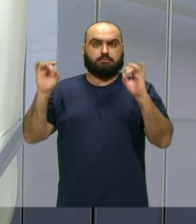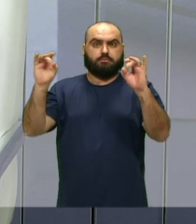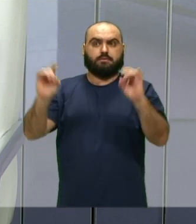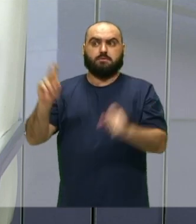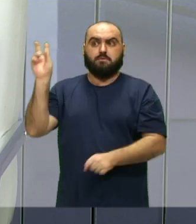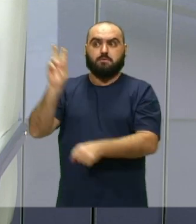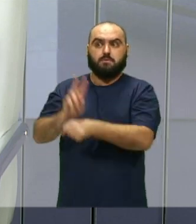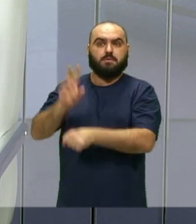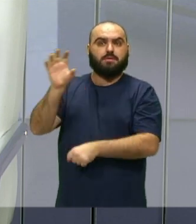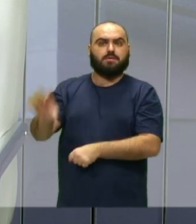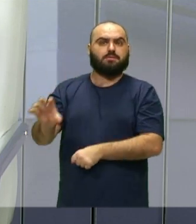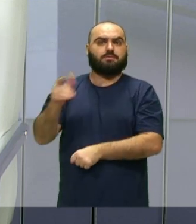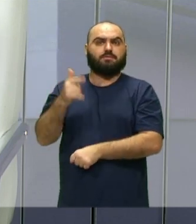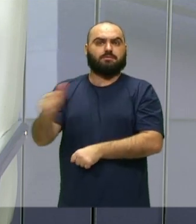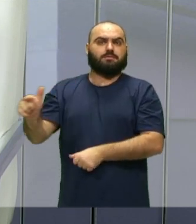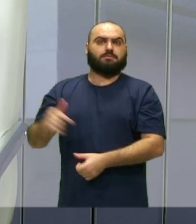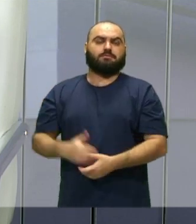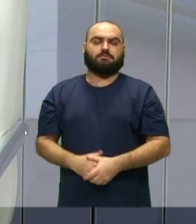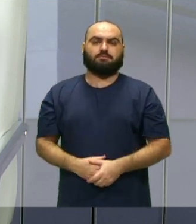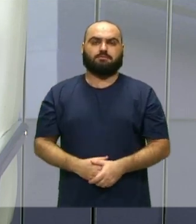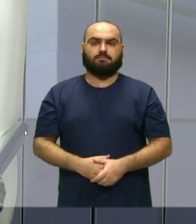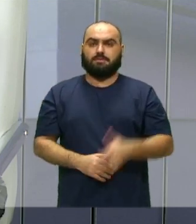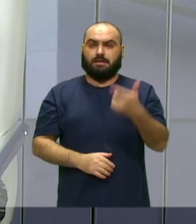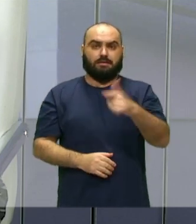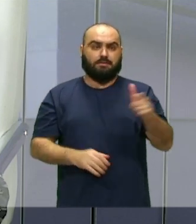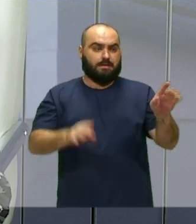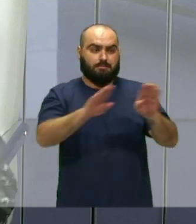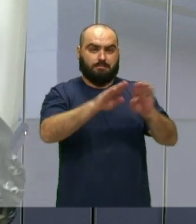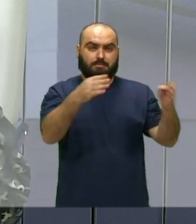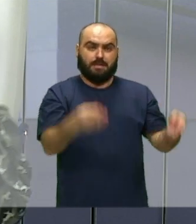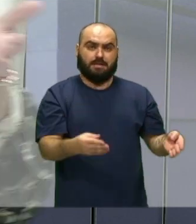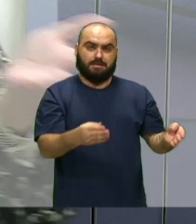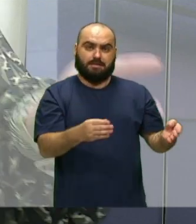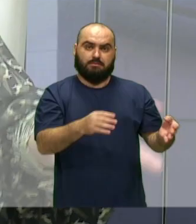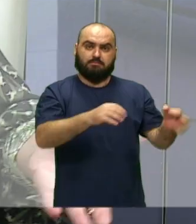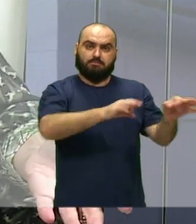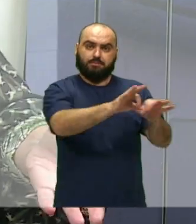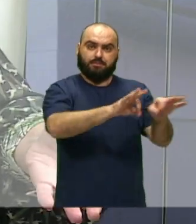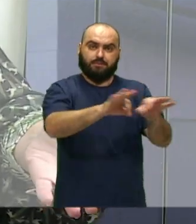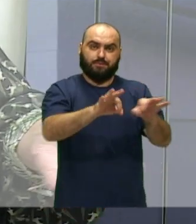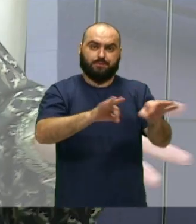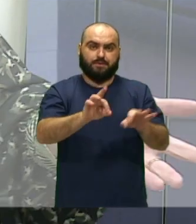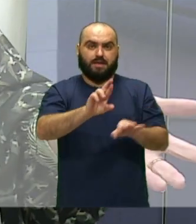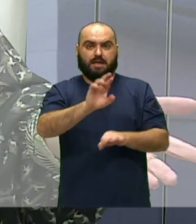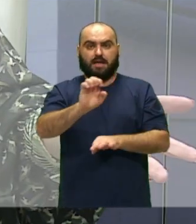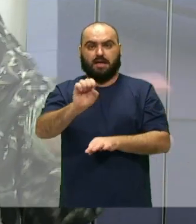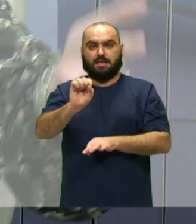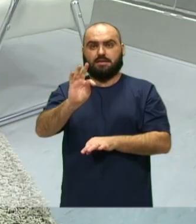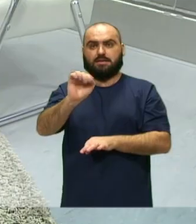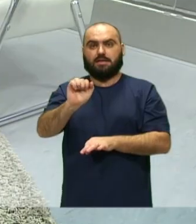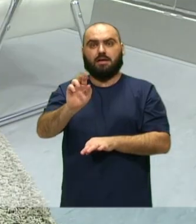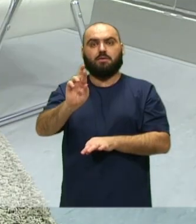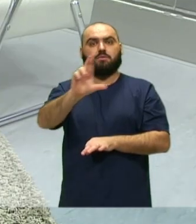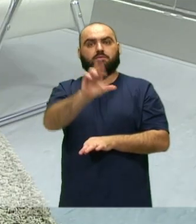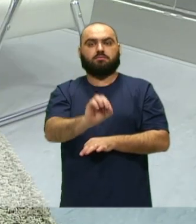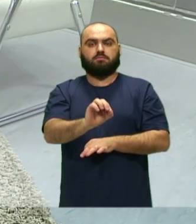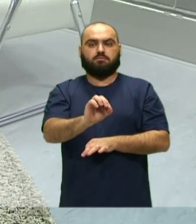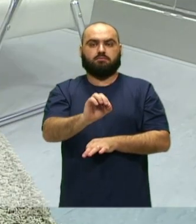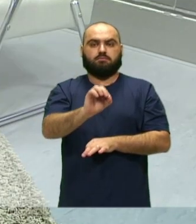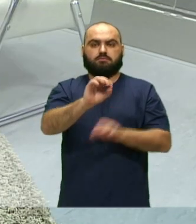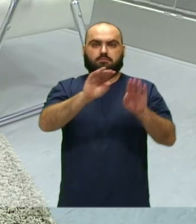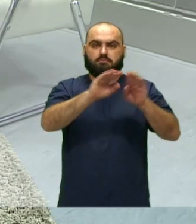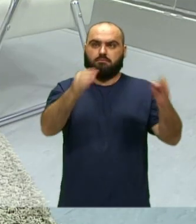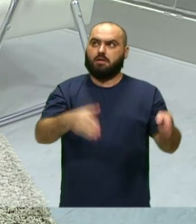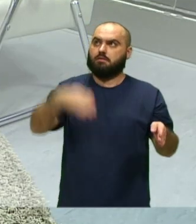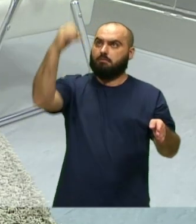aquilo ali? Elas não têm nenhuma mesa de restauro que seja uma mesa de restauro. É tudo um improviso, é uma mesa com uma lâmpadazinha.